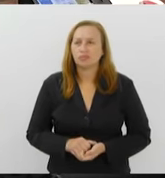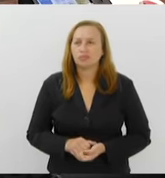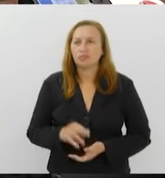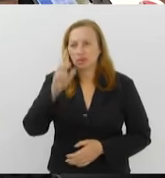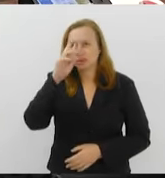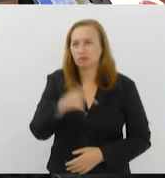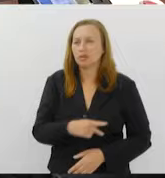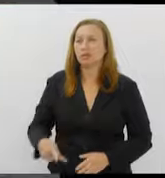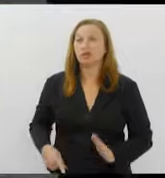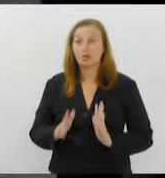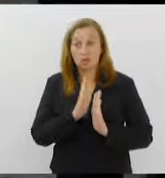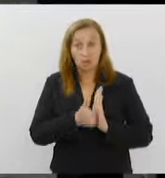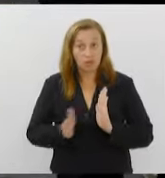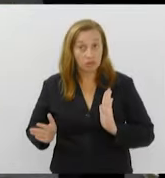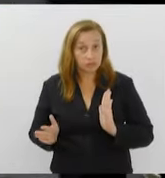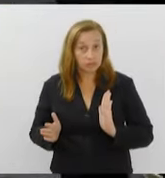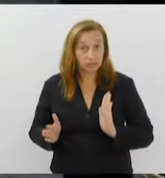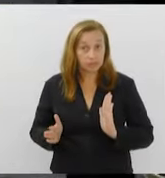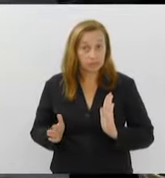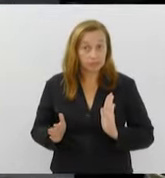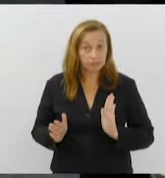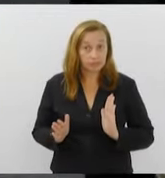Presidente, questão de ordem.